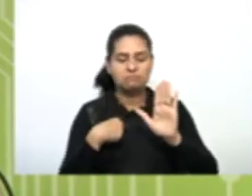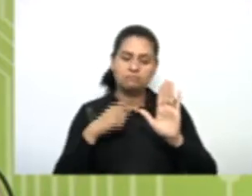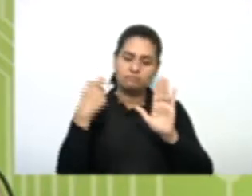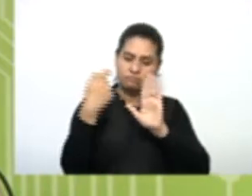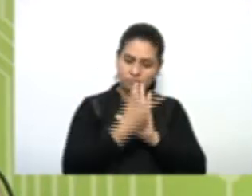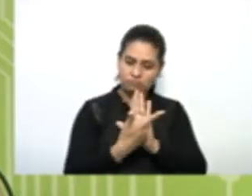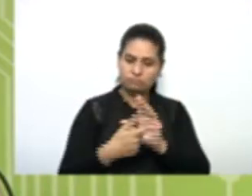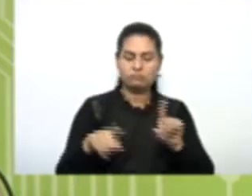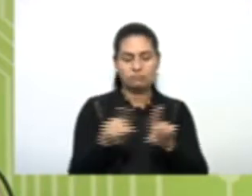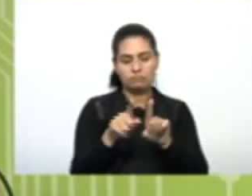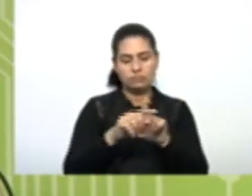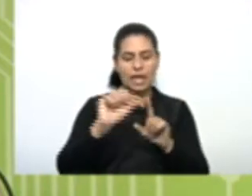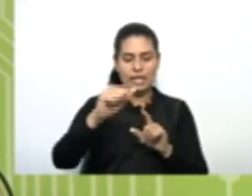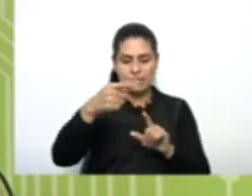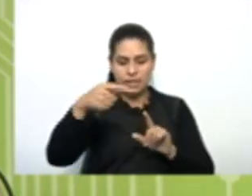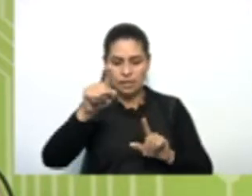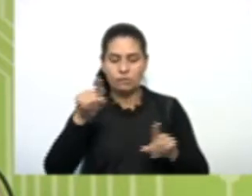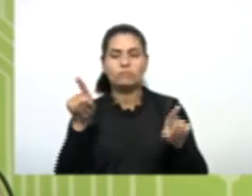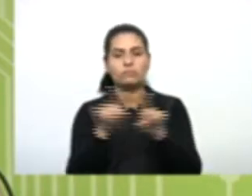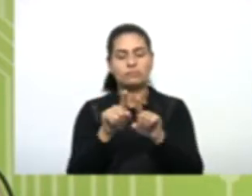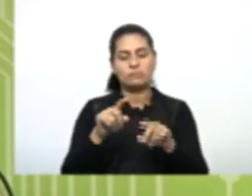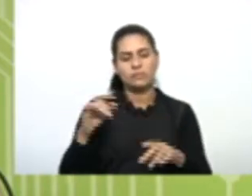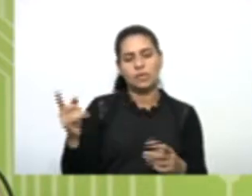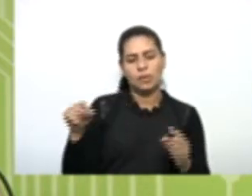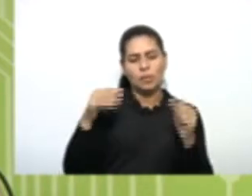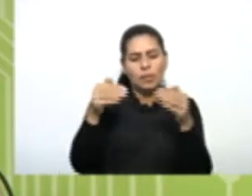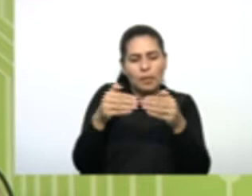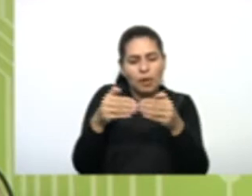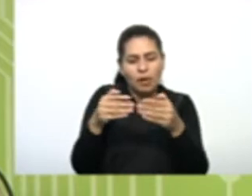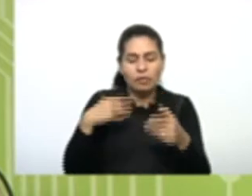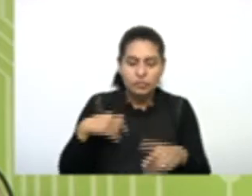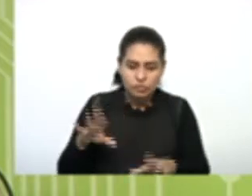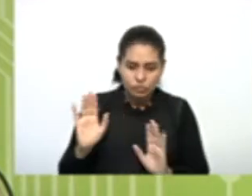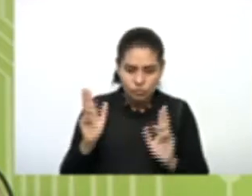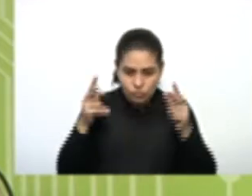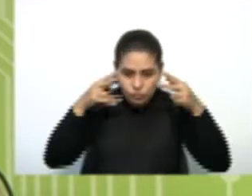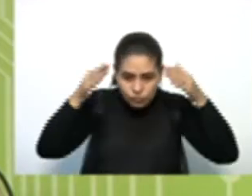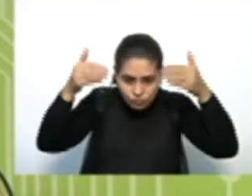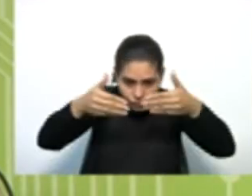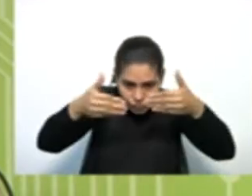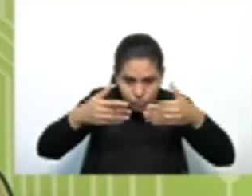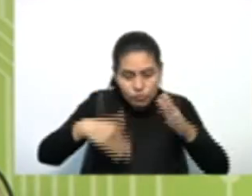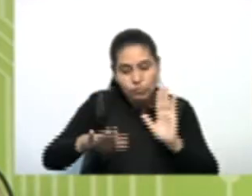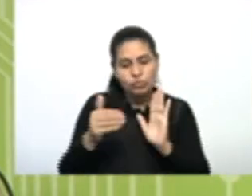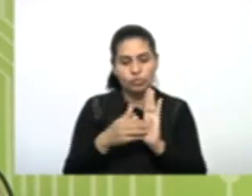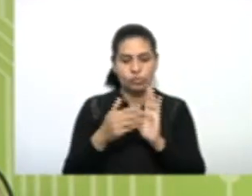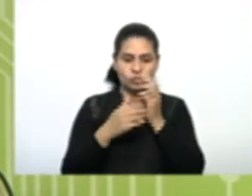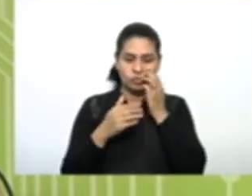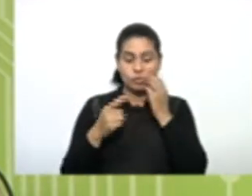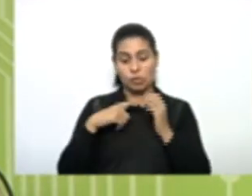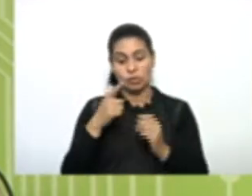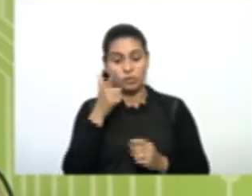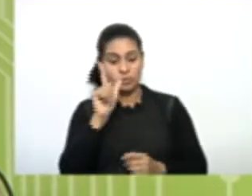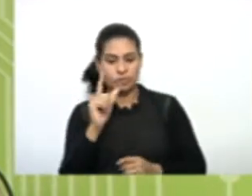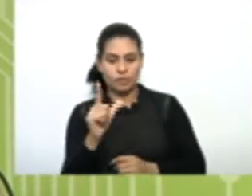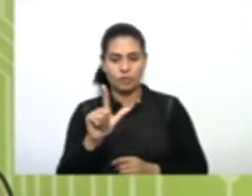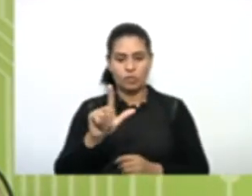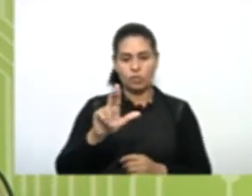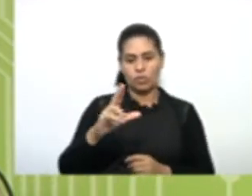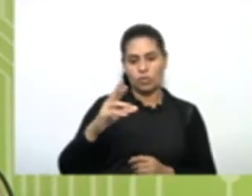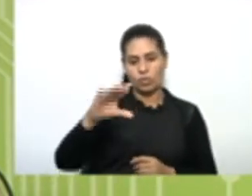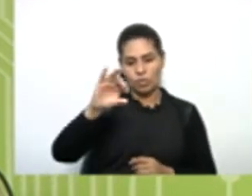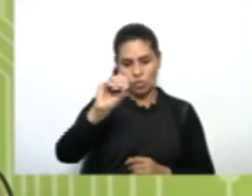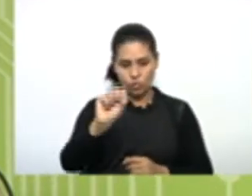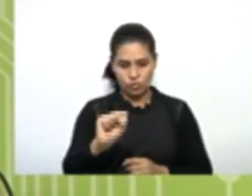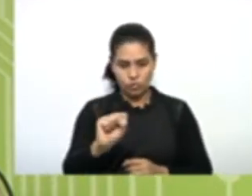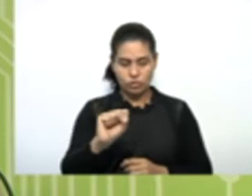dela e que tem esse propósito tão focado, tão centrado na questão de geração de lucros. Porque